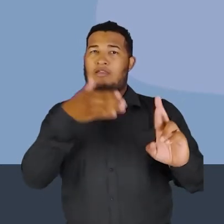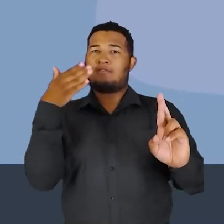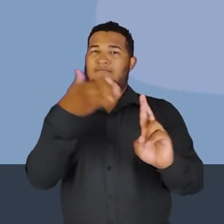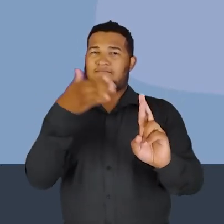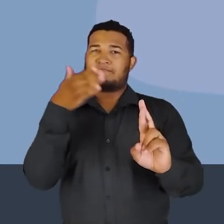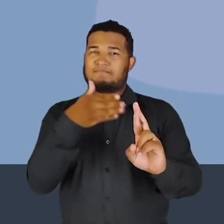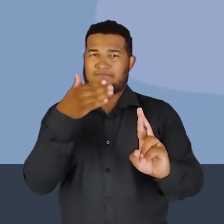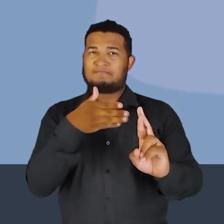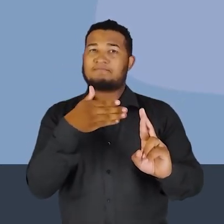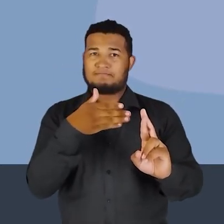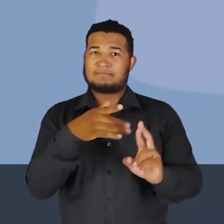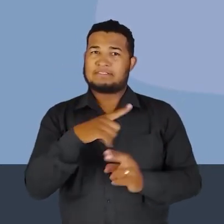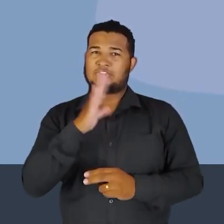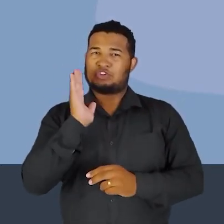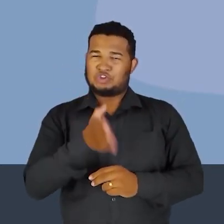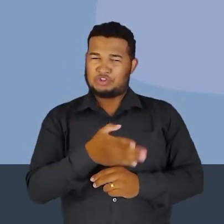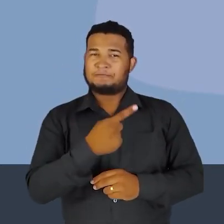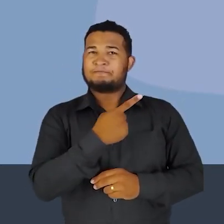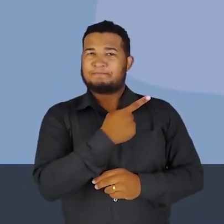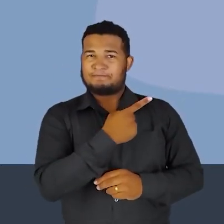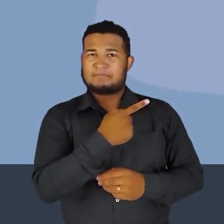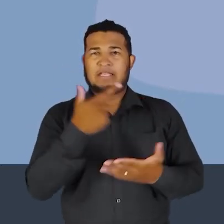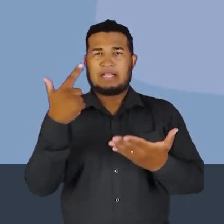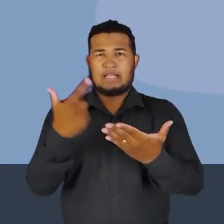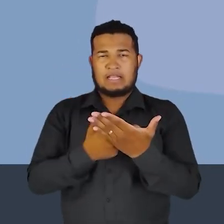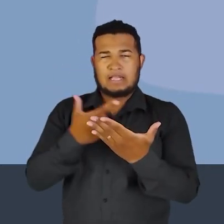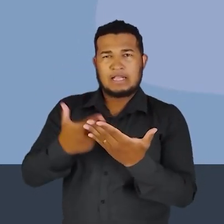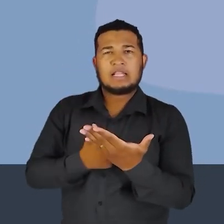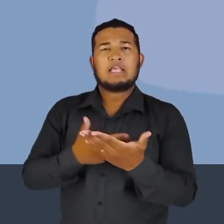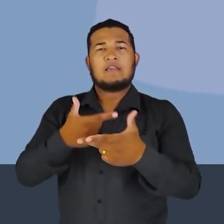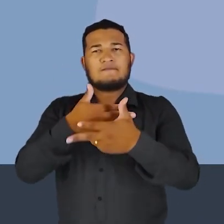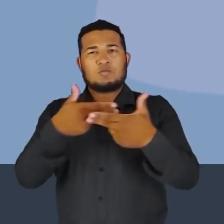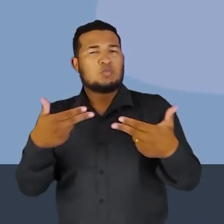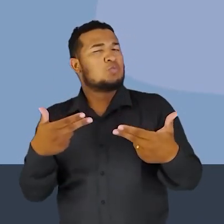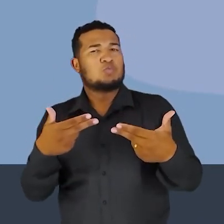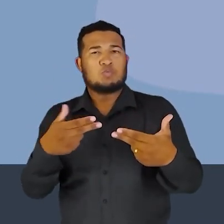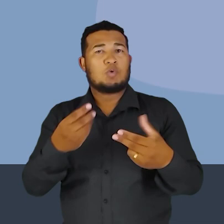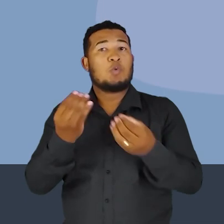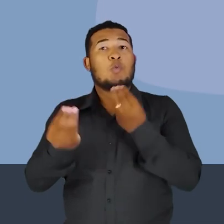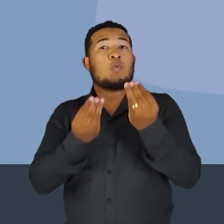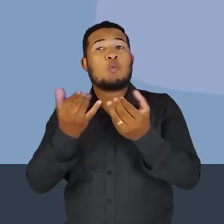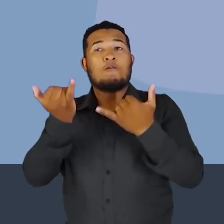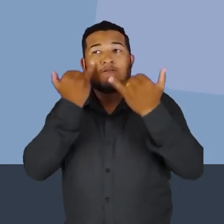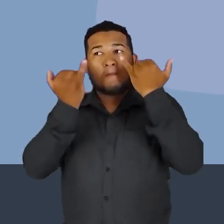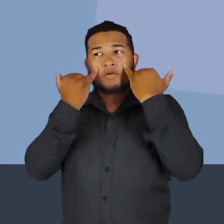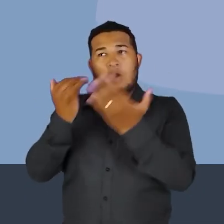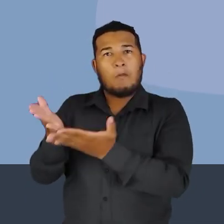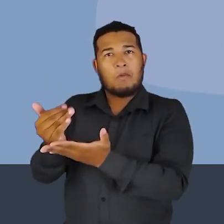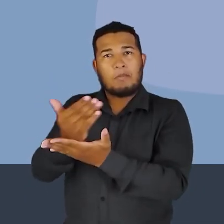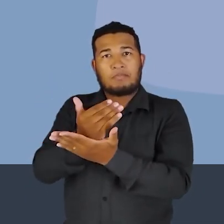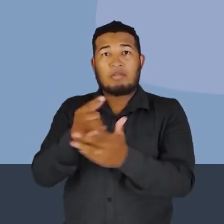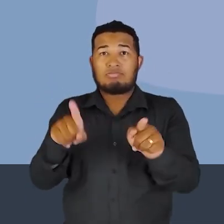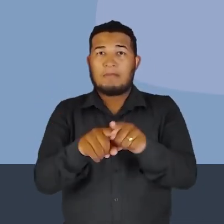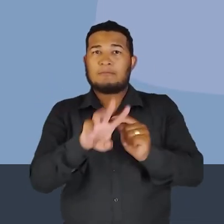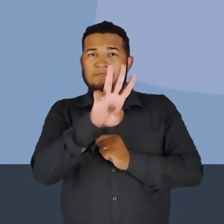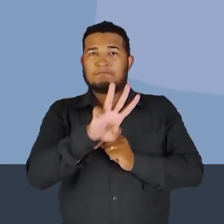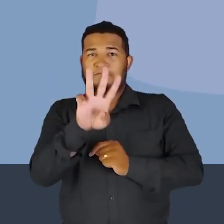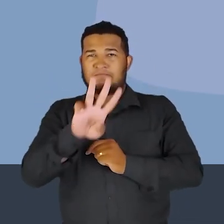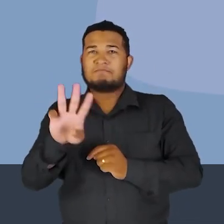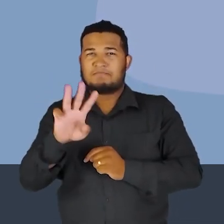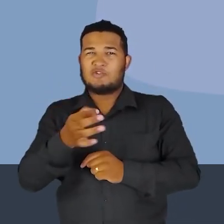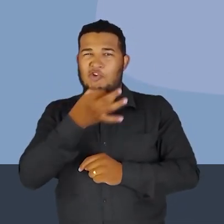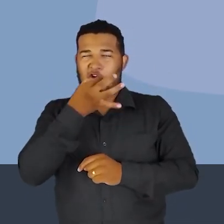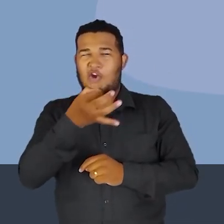que nós utilizamos. Nós colocamos aí os livros que nós usamos para poder pegar as informações. O site do Politize que eu